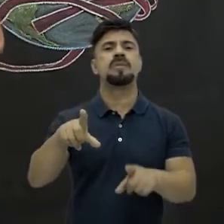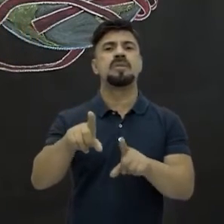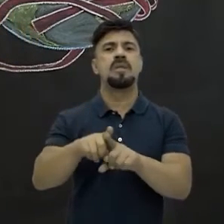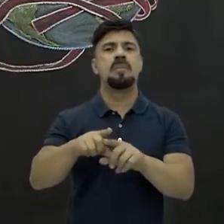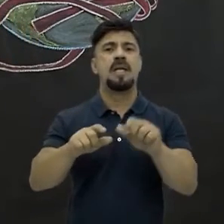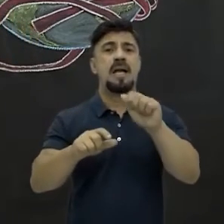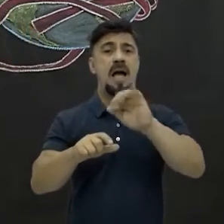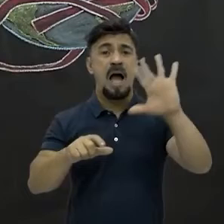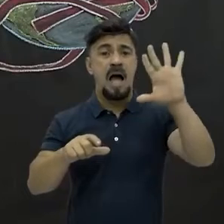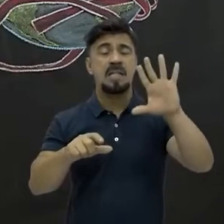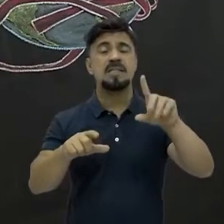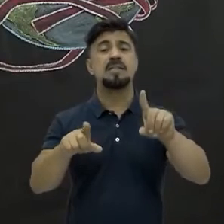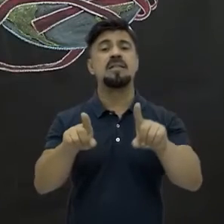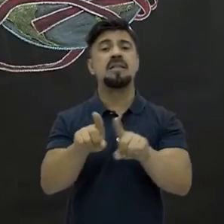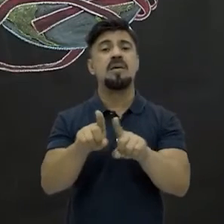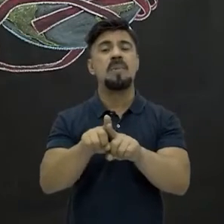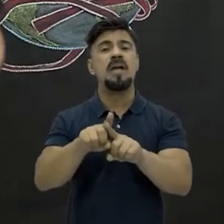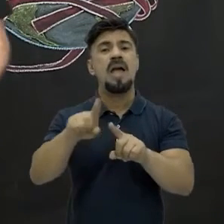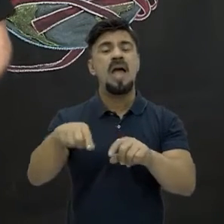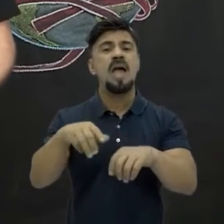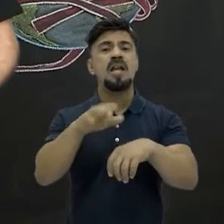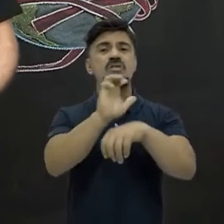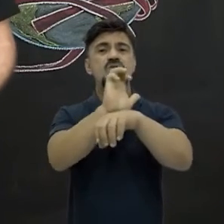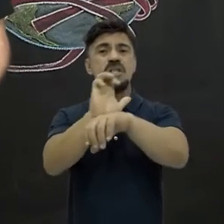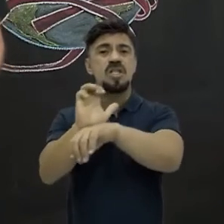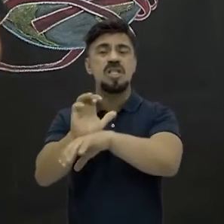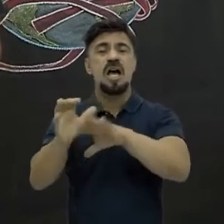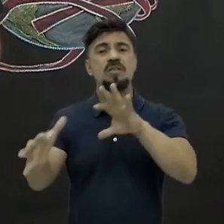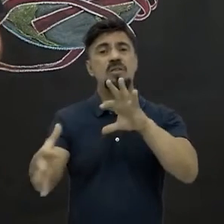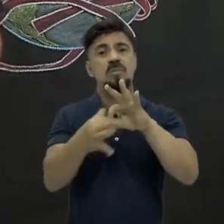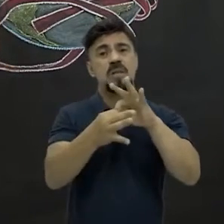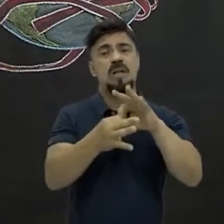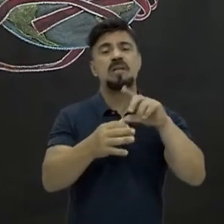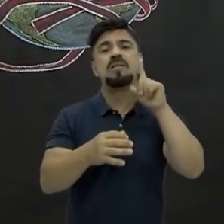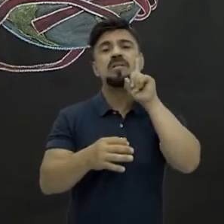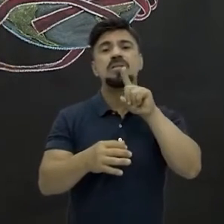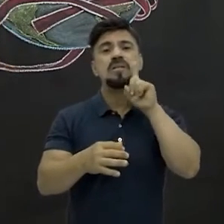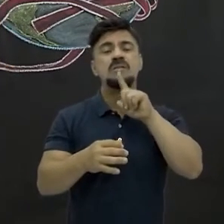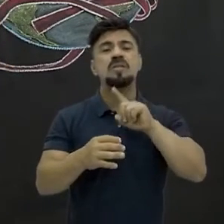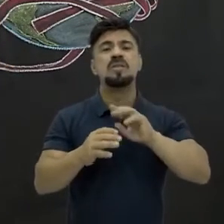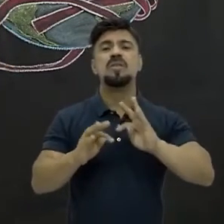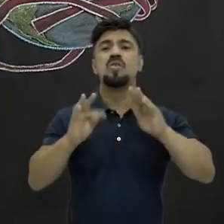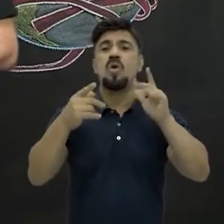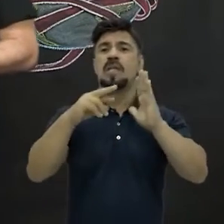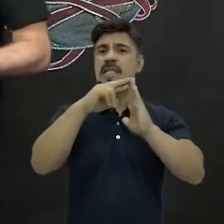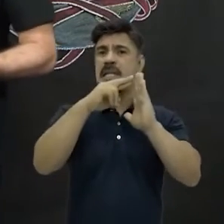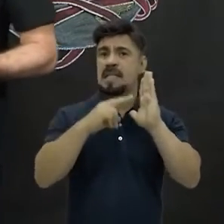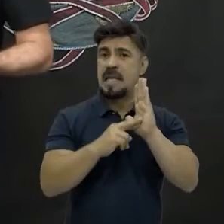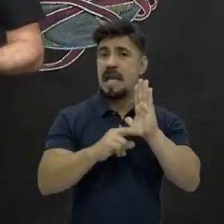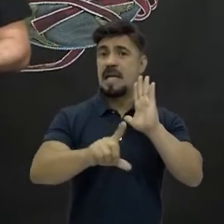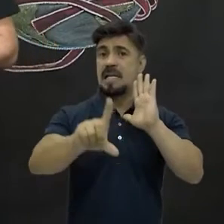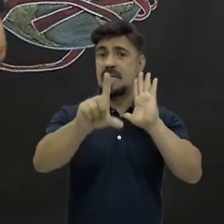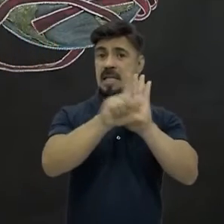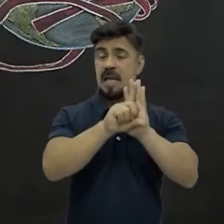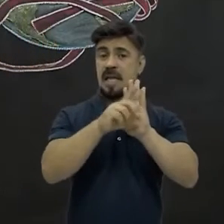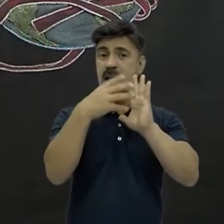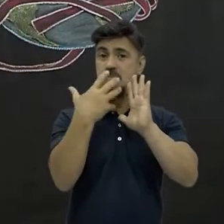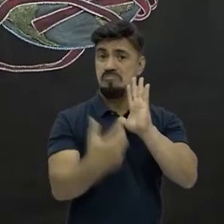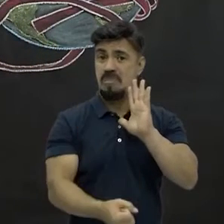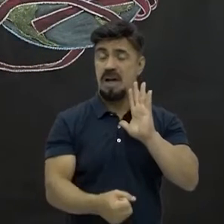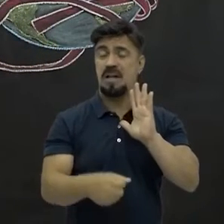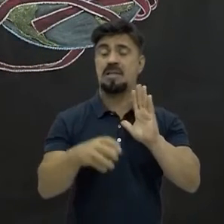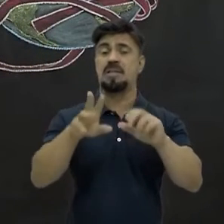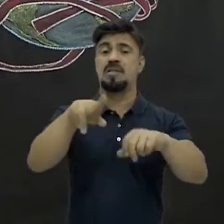Filipinas, eram considerados estados associados aos Estados Unidos. Todas as regras, todas as leis aprovadas desses